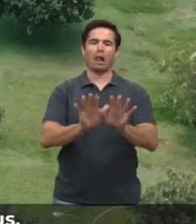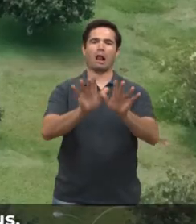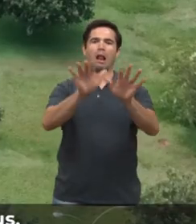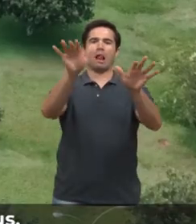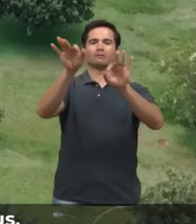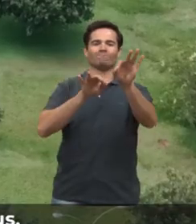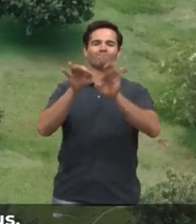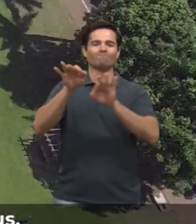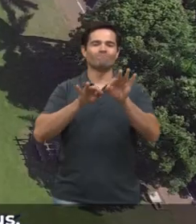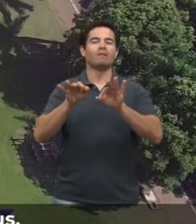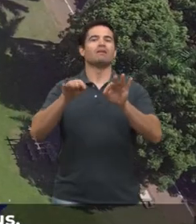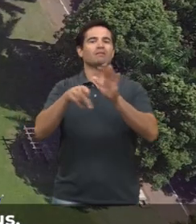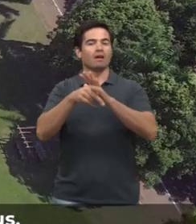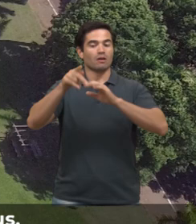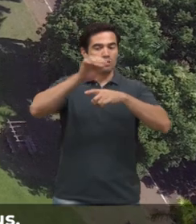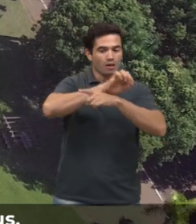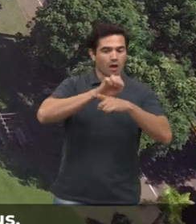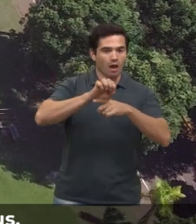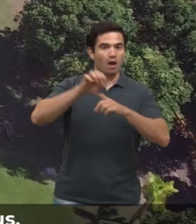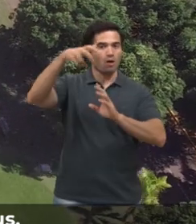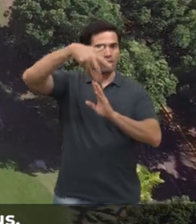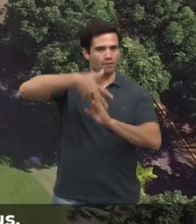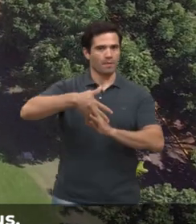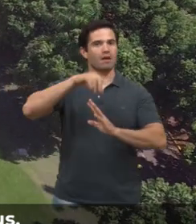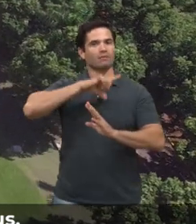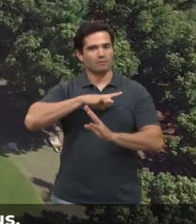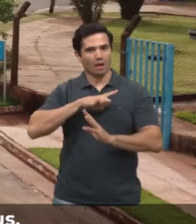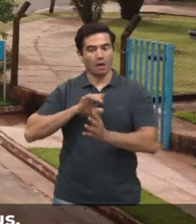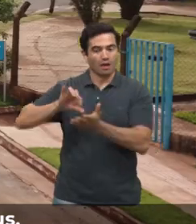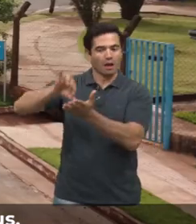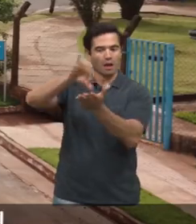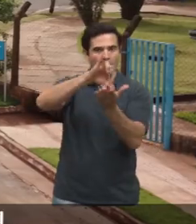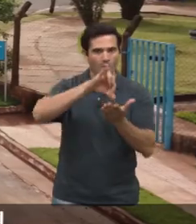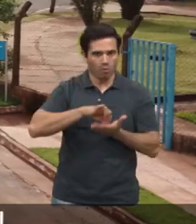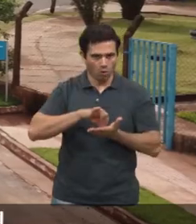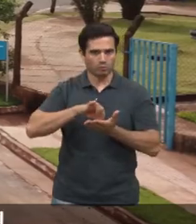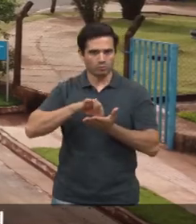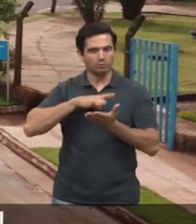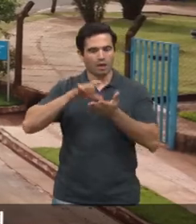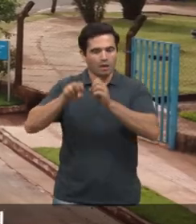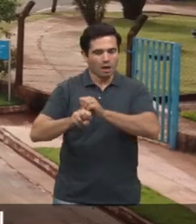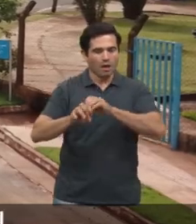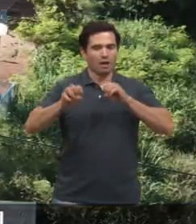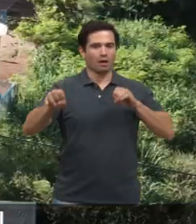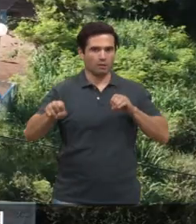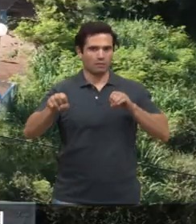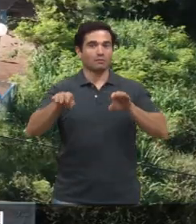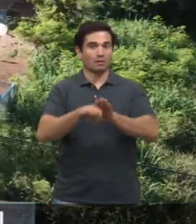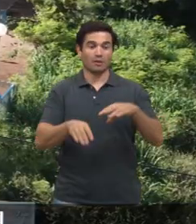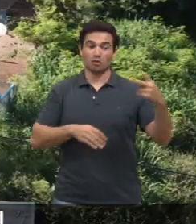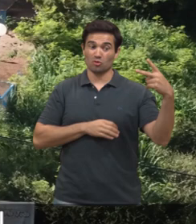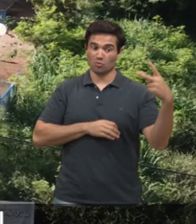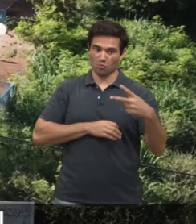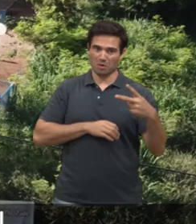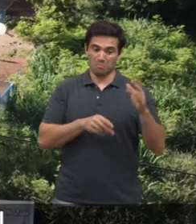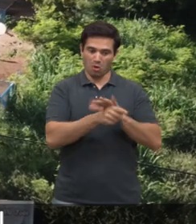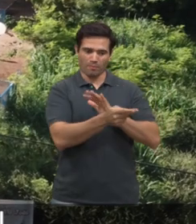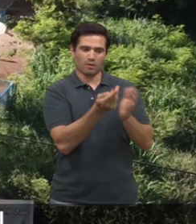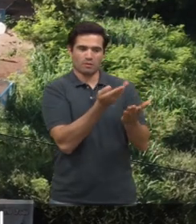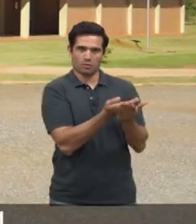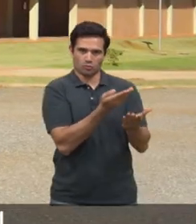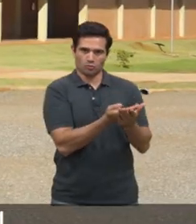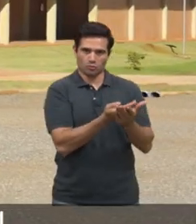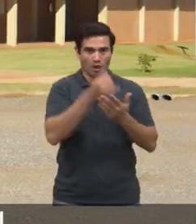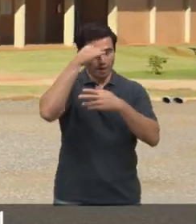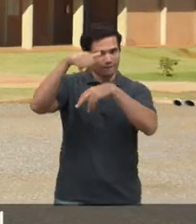regiões estratégicas do estado, a UFMS possui campus, polos de educação à distância, duas bases de